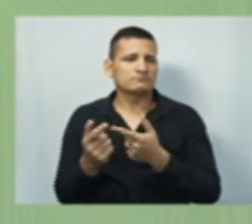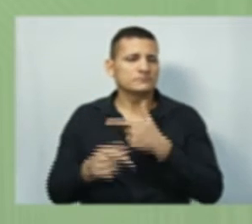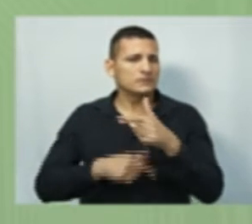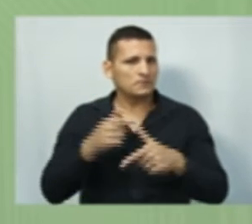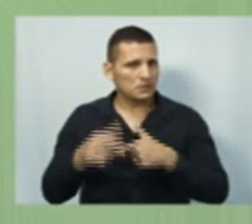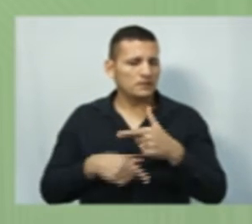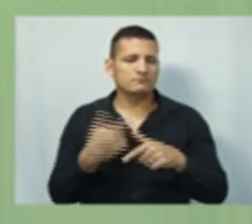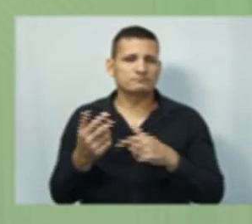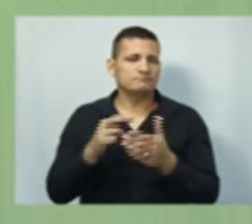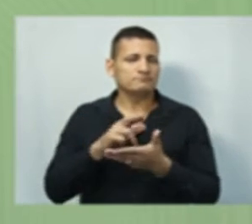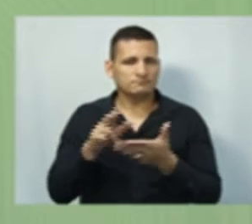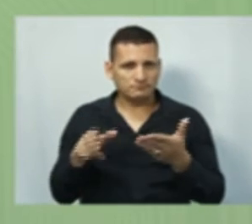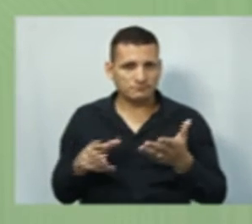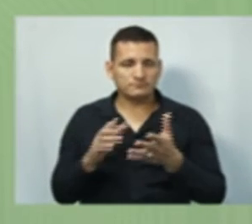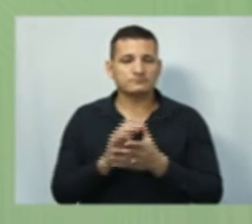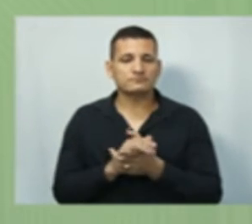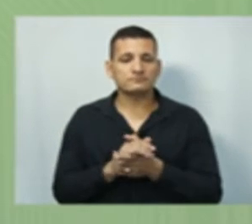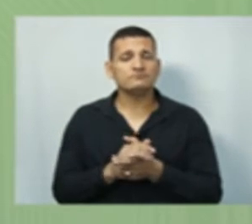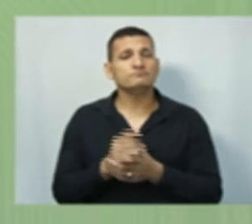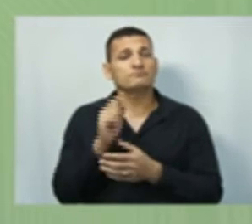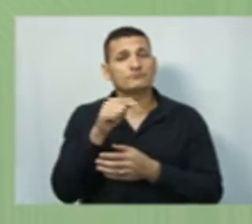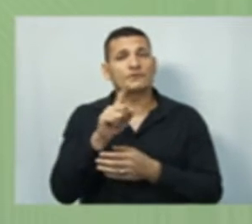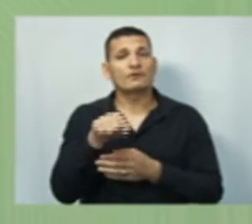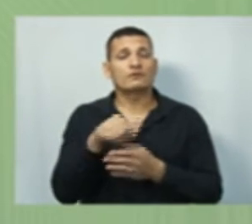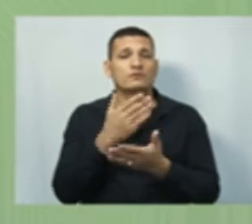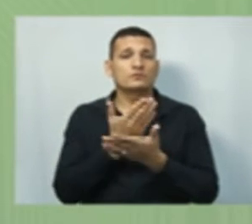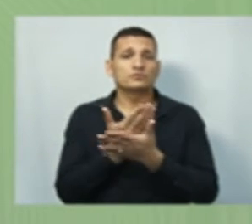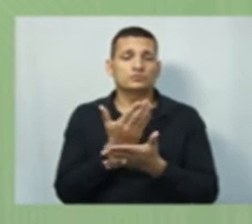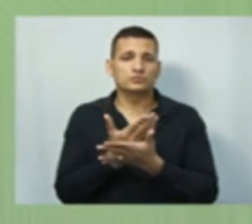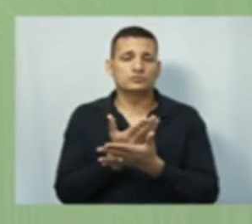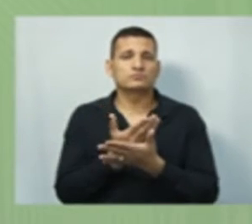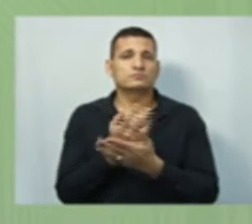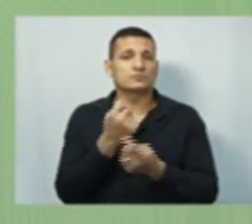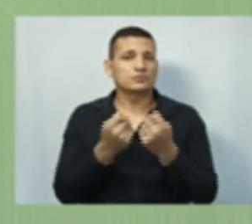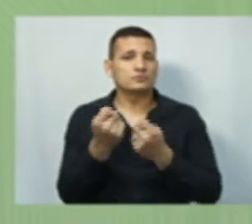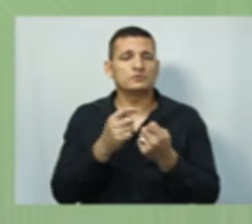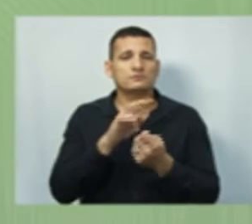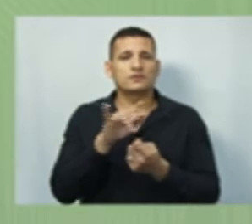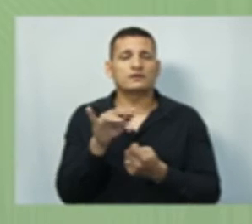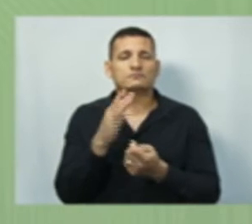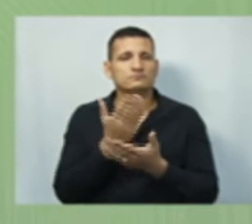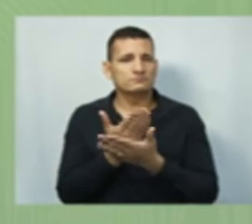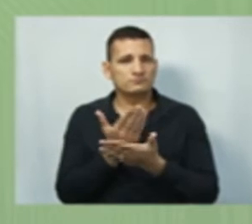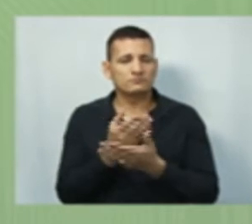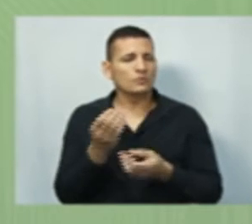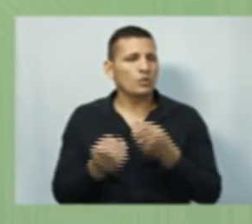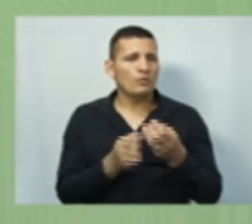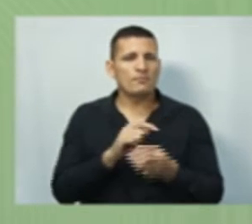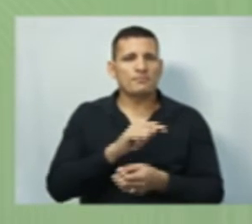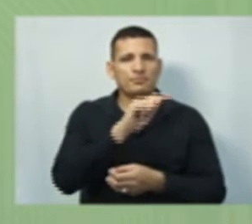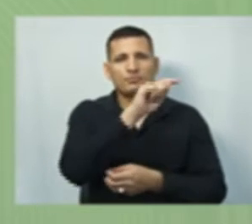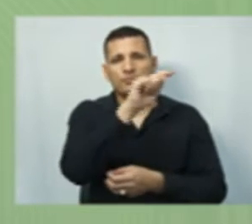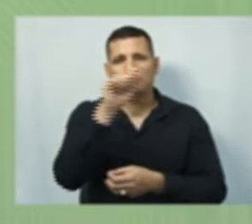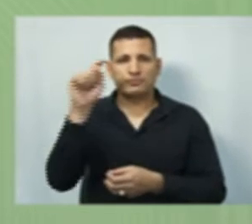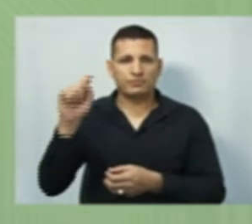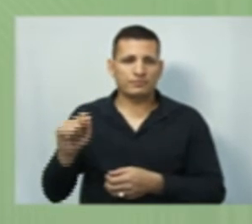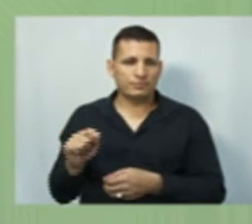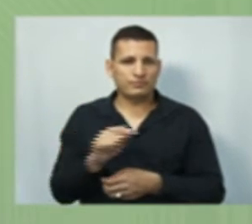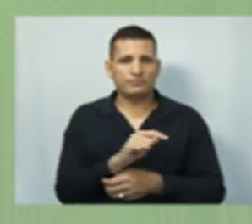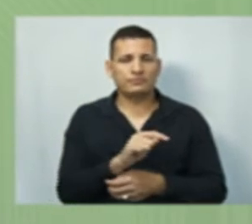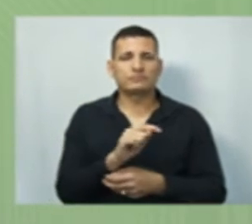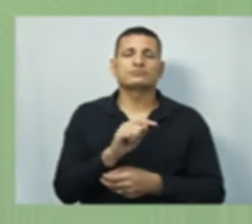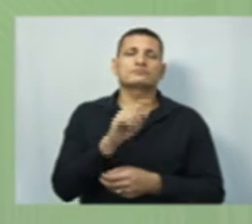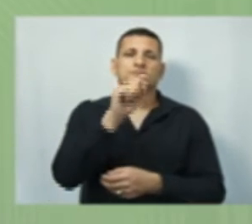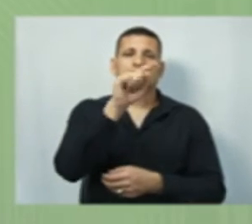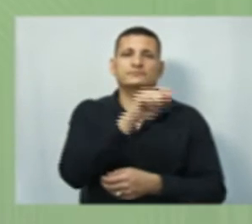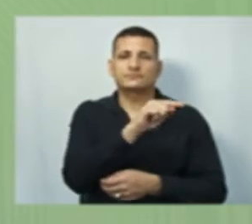para vender. Basicamente, esse é o estudo de economia, vai estudar essa relação, esse fluxo, que nos diz o que e quanto